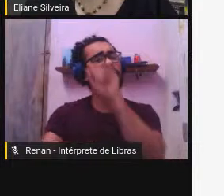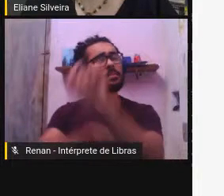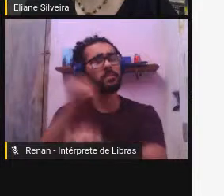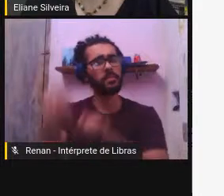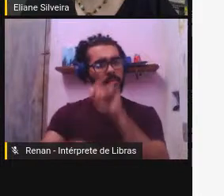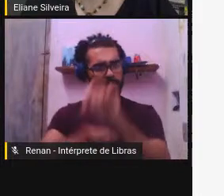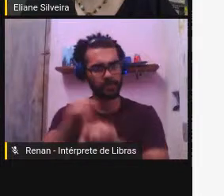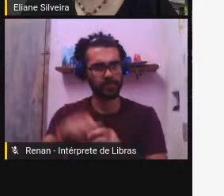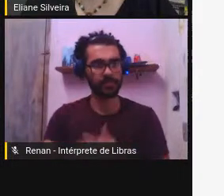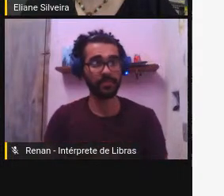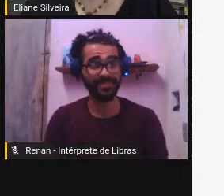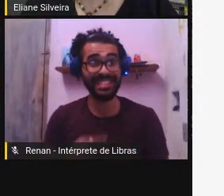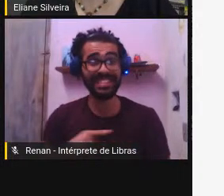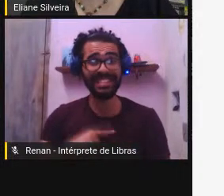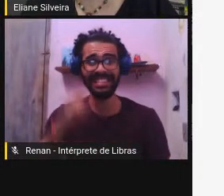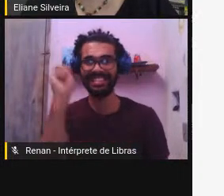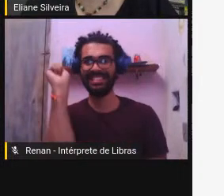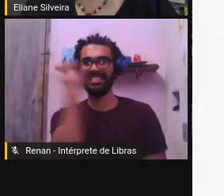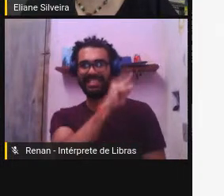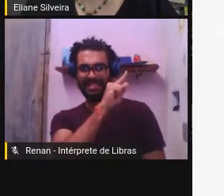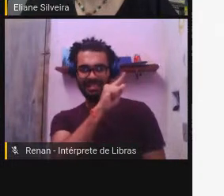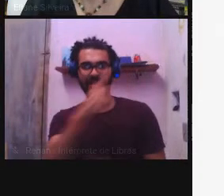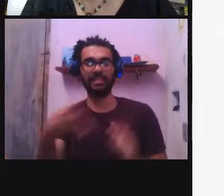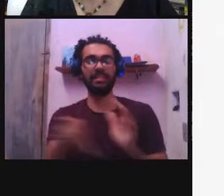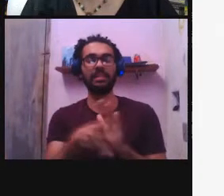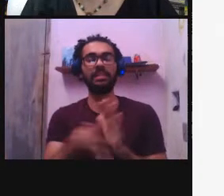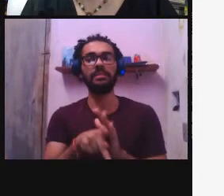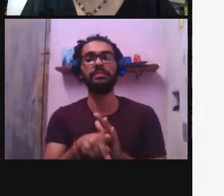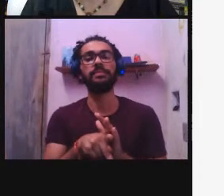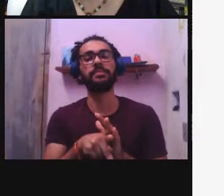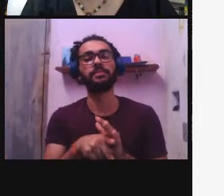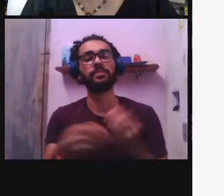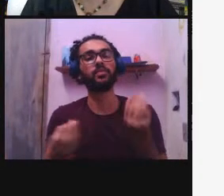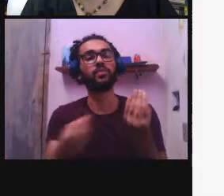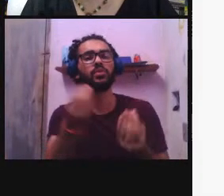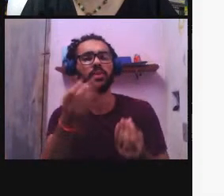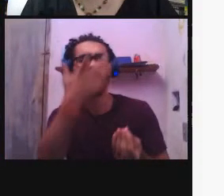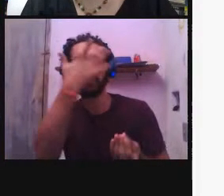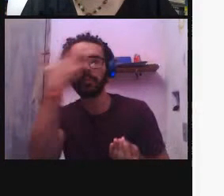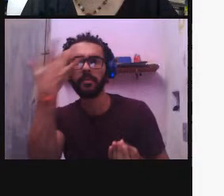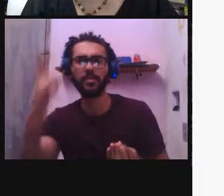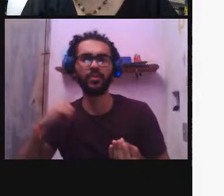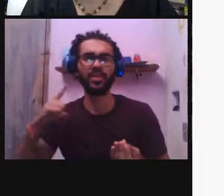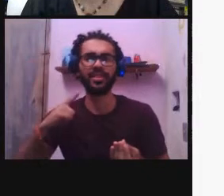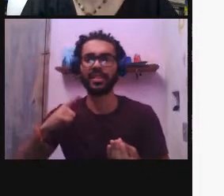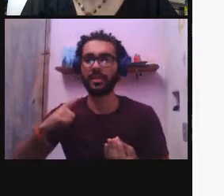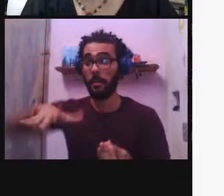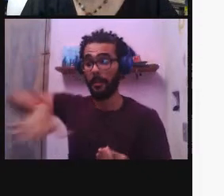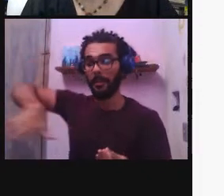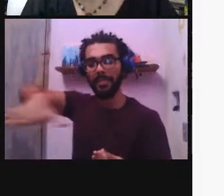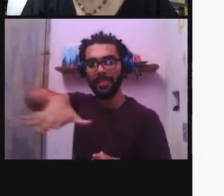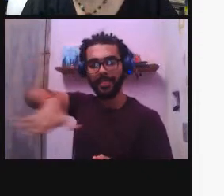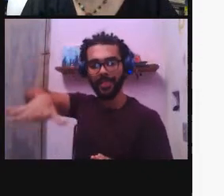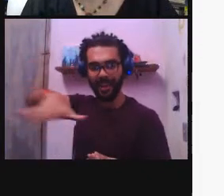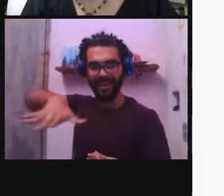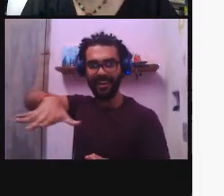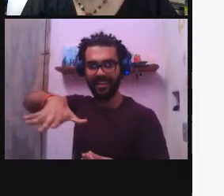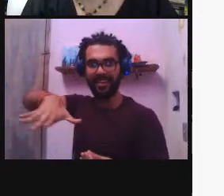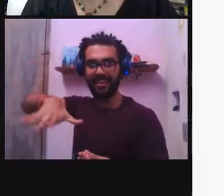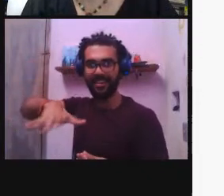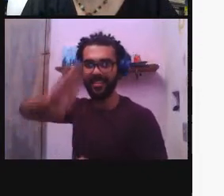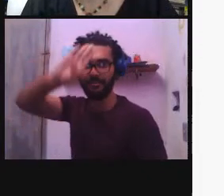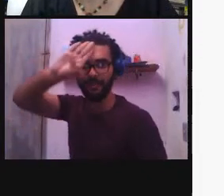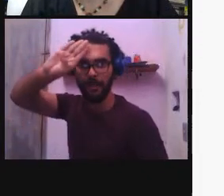supõe dificuldades diferentes envolvendo uma questão delicada para qualquer autor de uma área acadêmica consolidada, especialmente quando